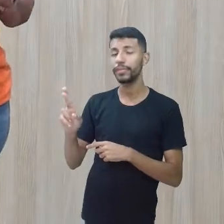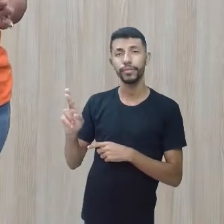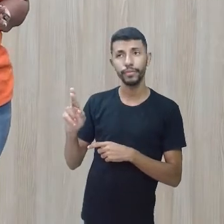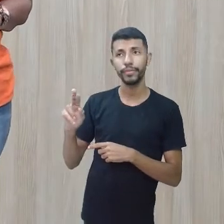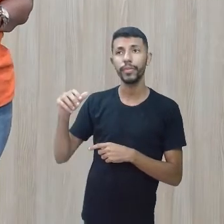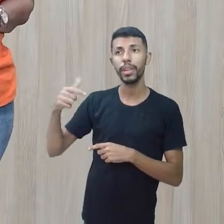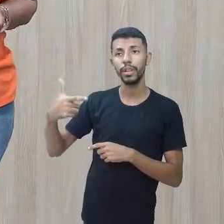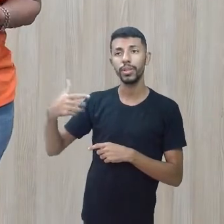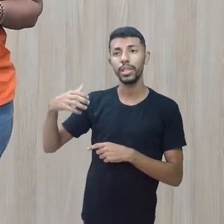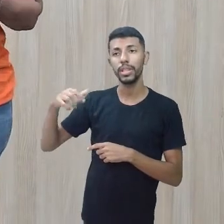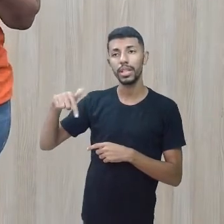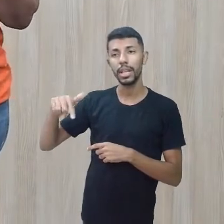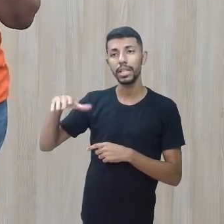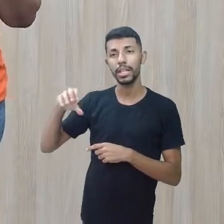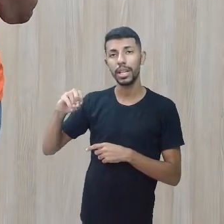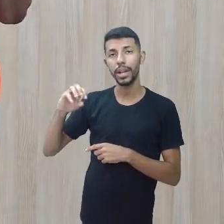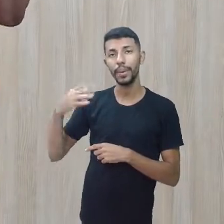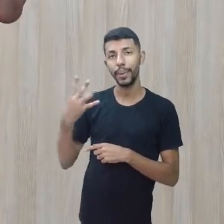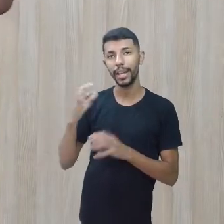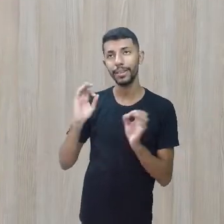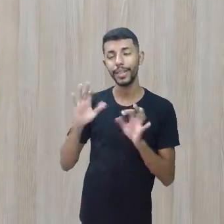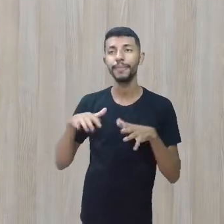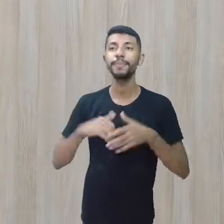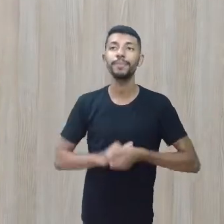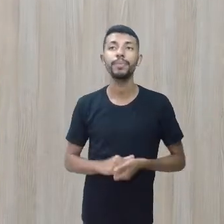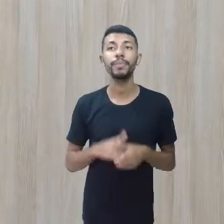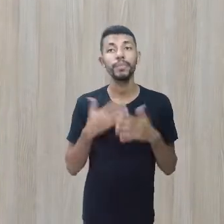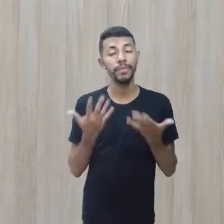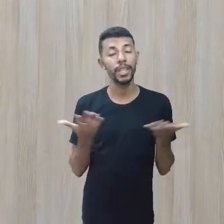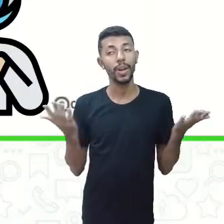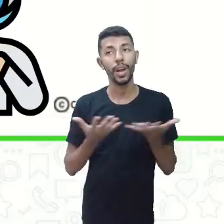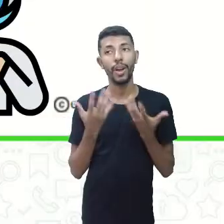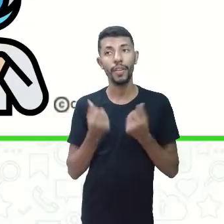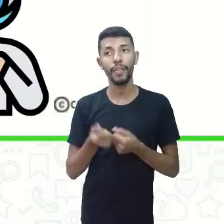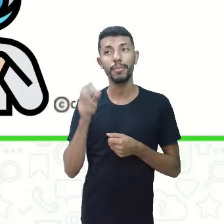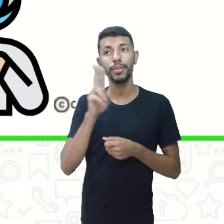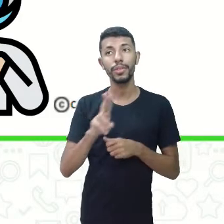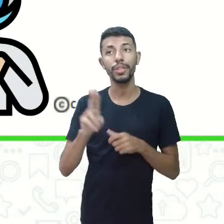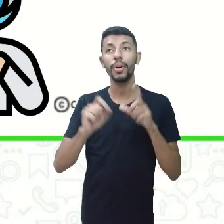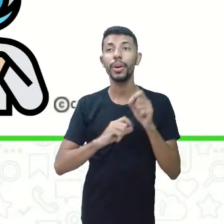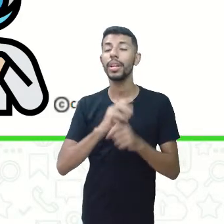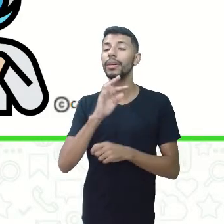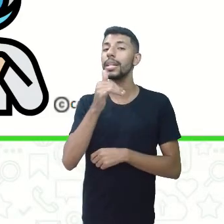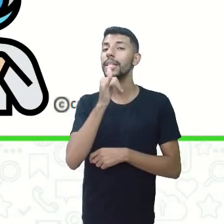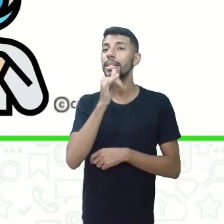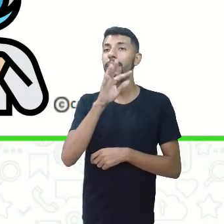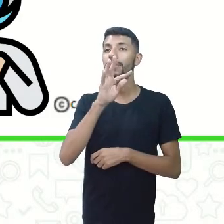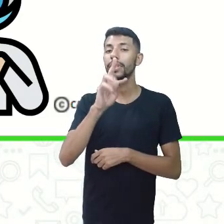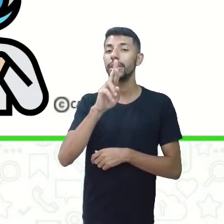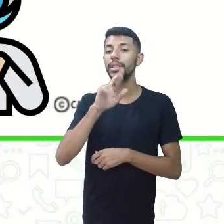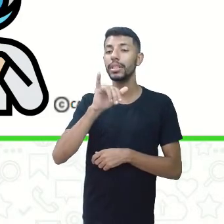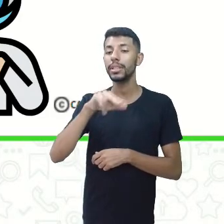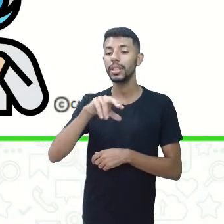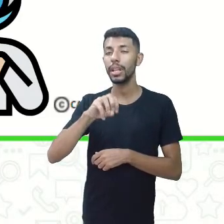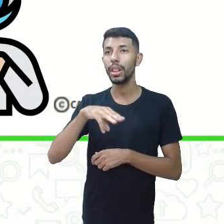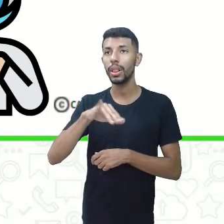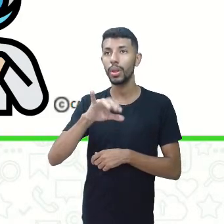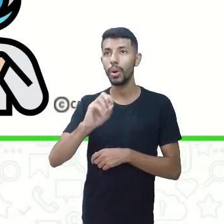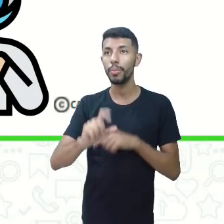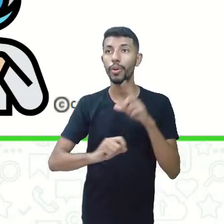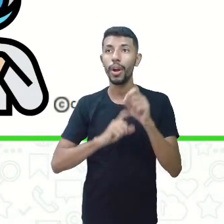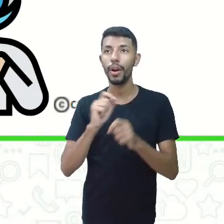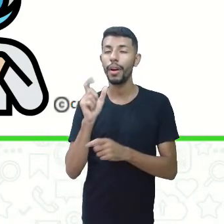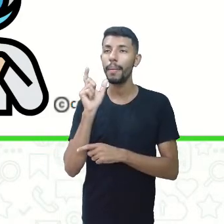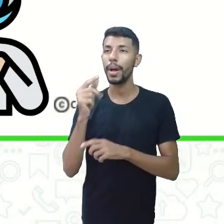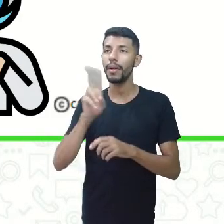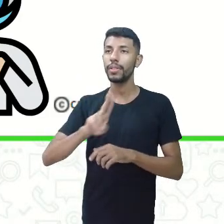Presta bem atenção. Vamos agora para um exemplo aqui de trinômio, né? Vamos lá que é um termo usado no âmbito da matemática, né?